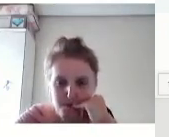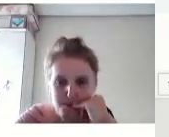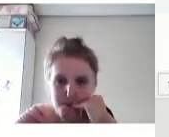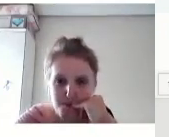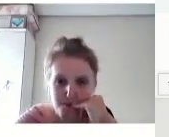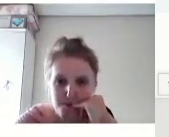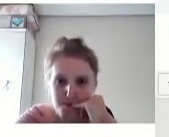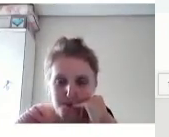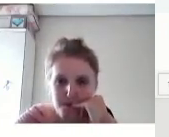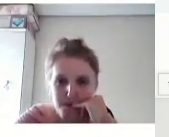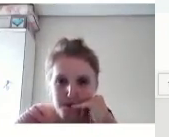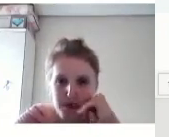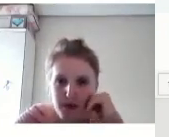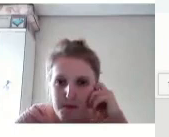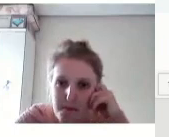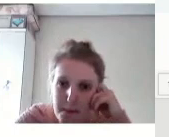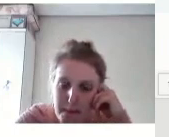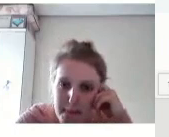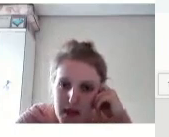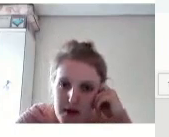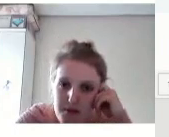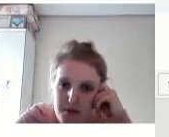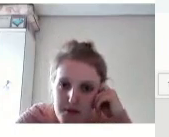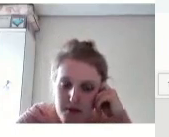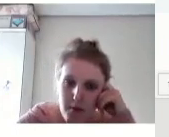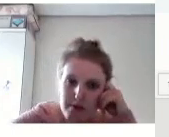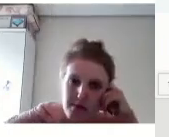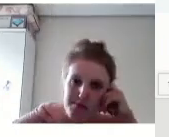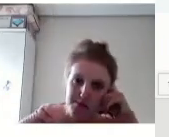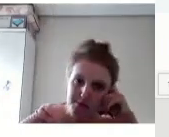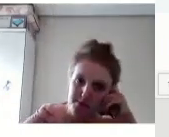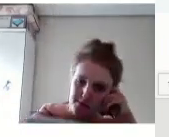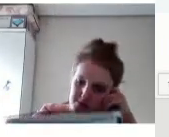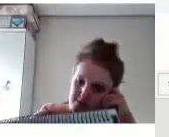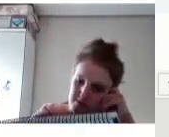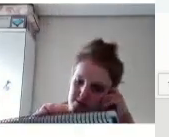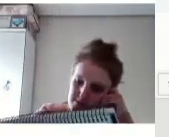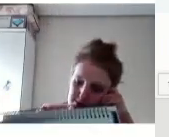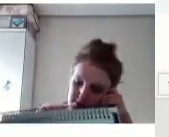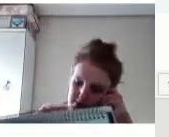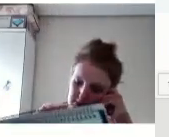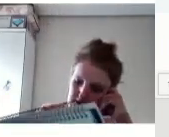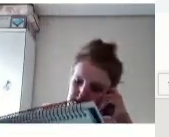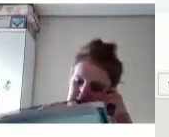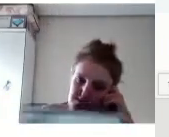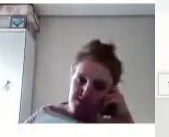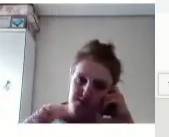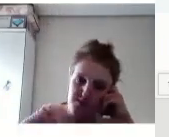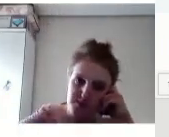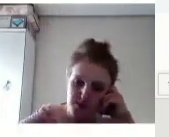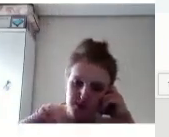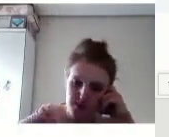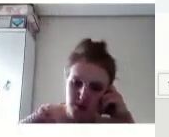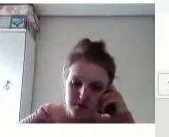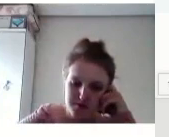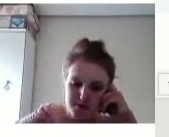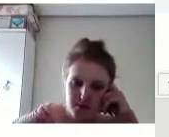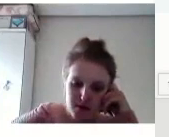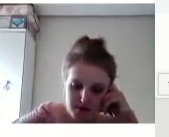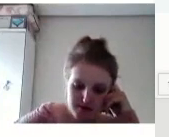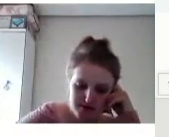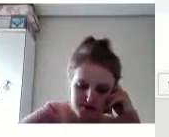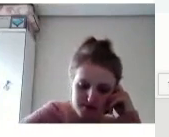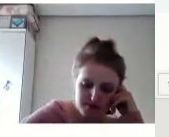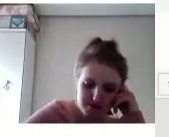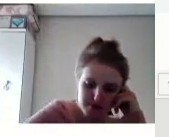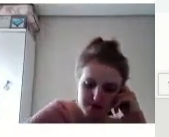mesmo shape, né? Tem o mesmo shape que em mecânica clássica, claro, com todos esses procedimentos de leitura, né? Tem uma